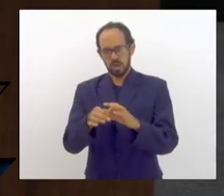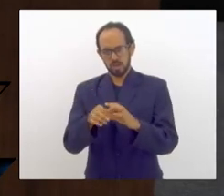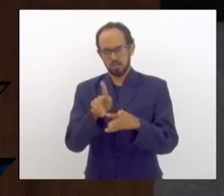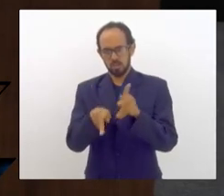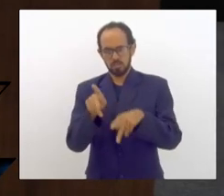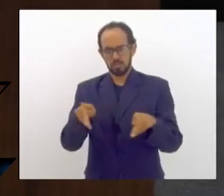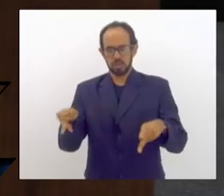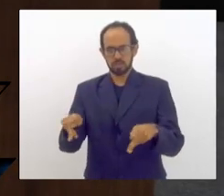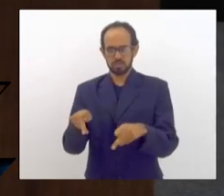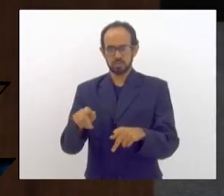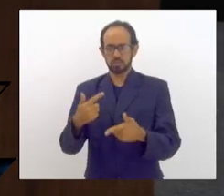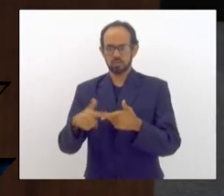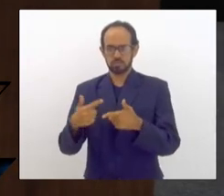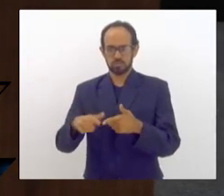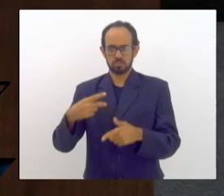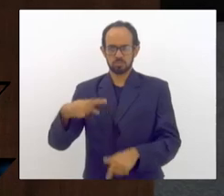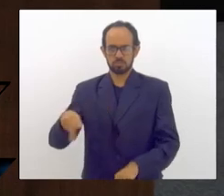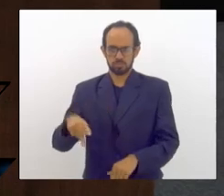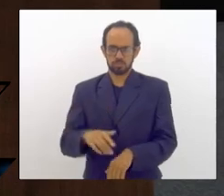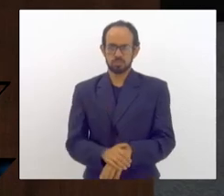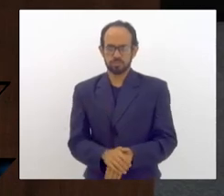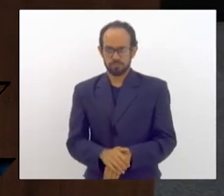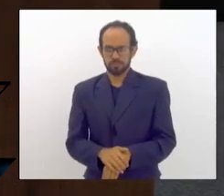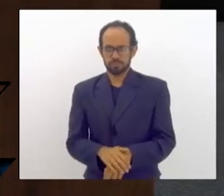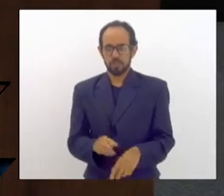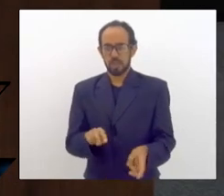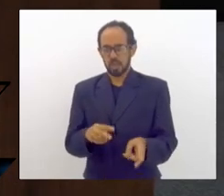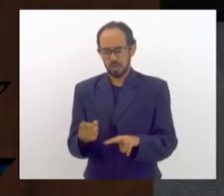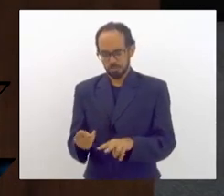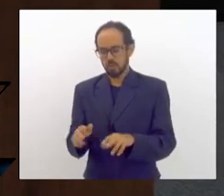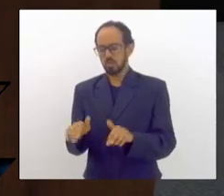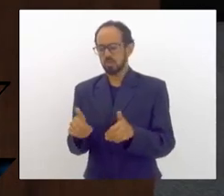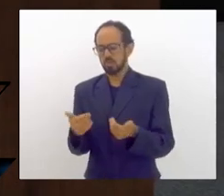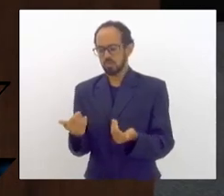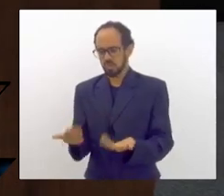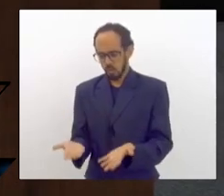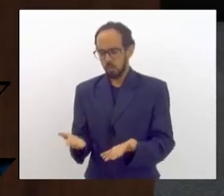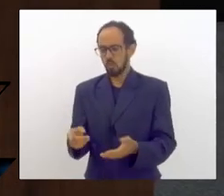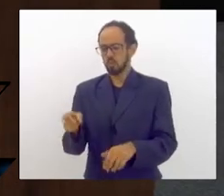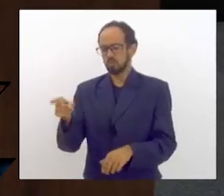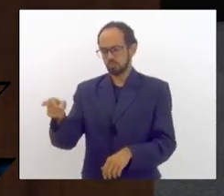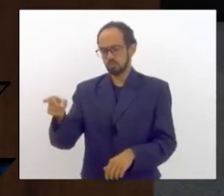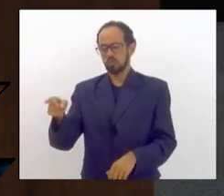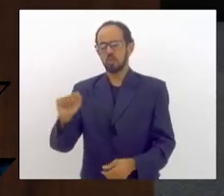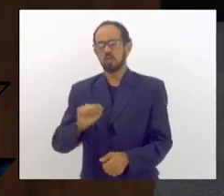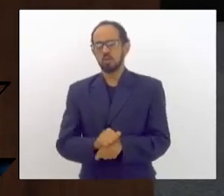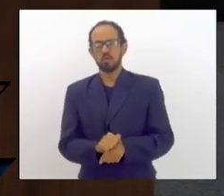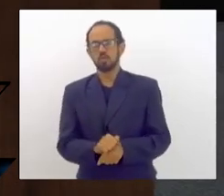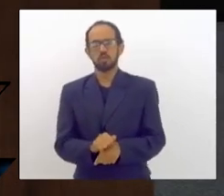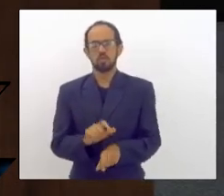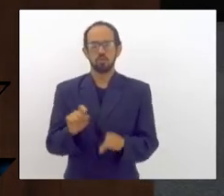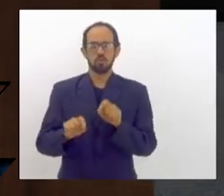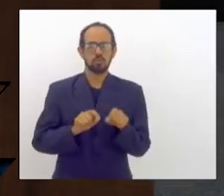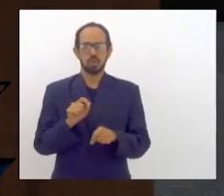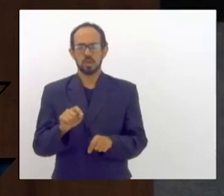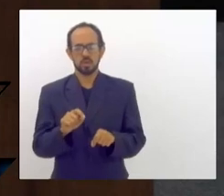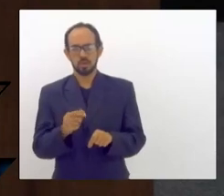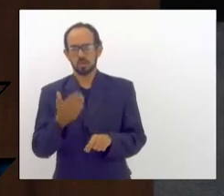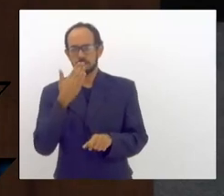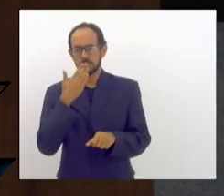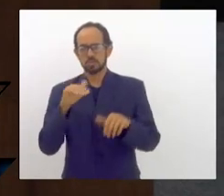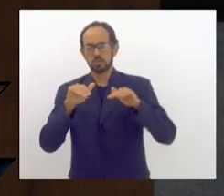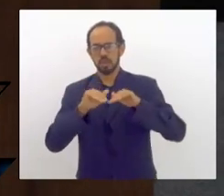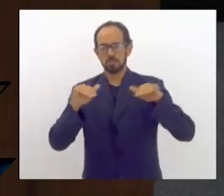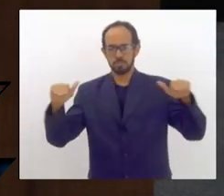população e com seus problemas. Então, em caminho, já que Vossa Excelência preside essa sessão, peço à